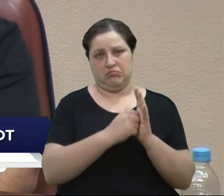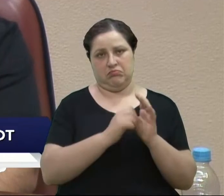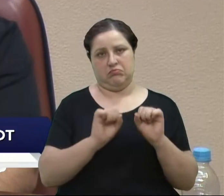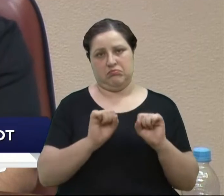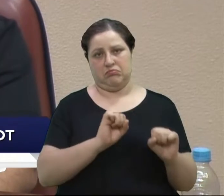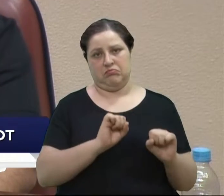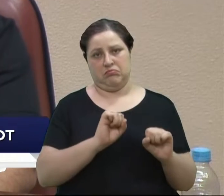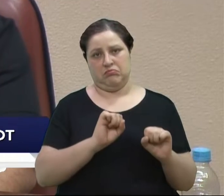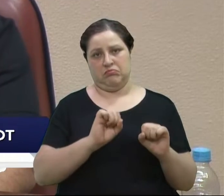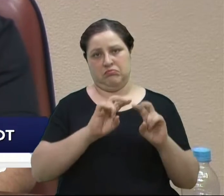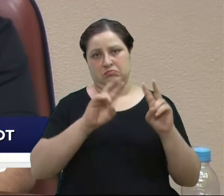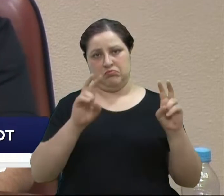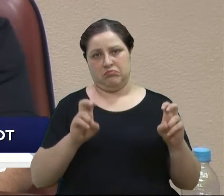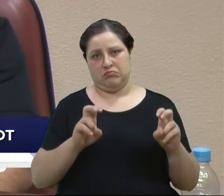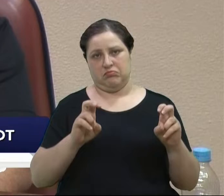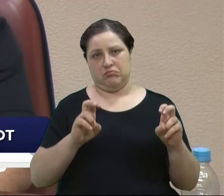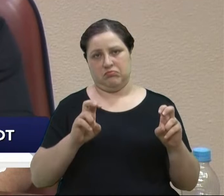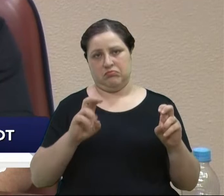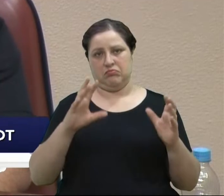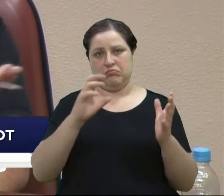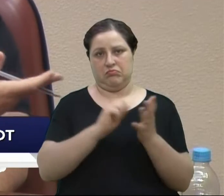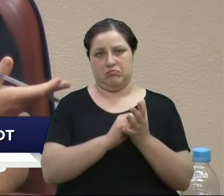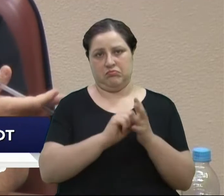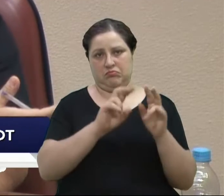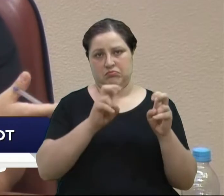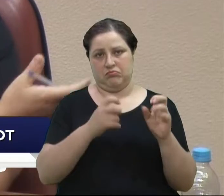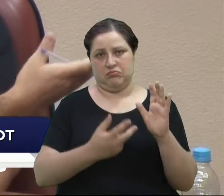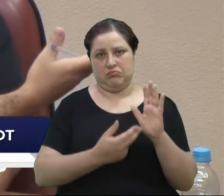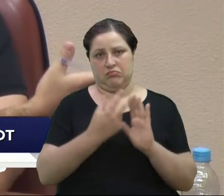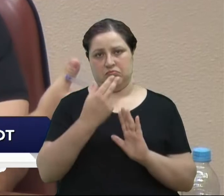tratando aqui hoje, para se credenciar nessas cirurgias.